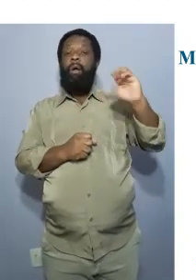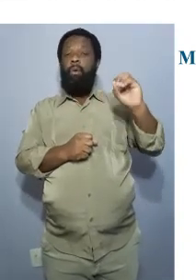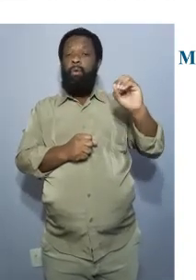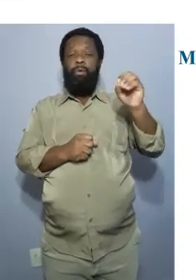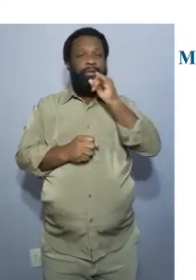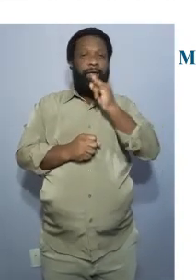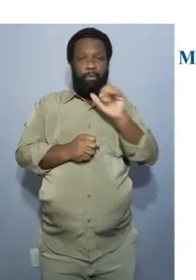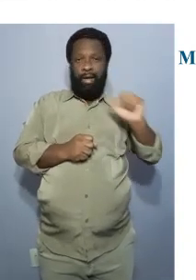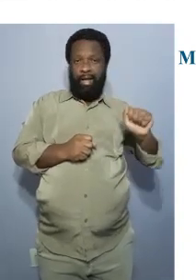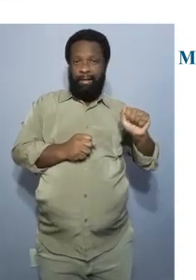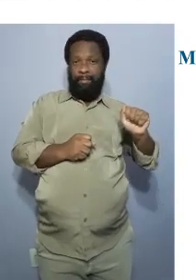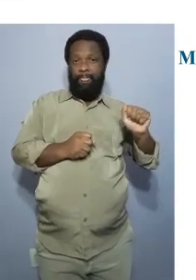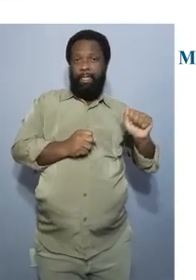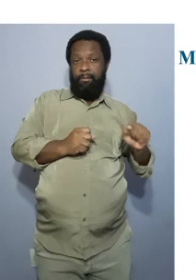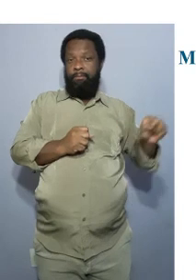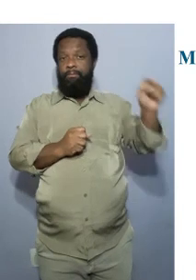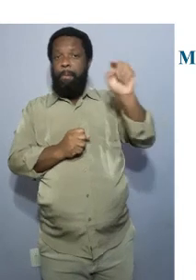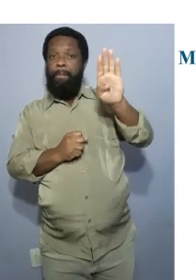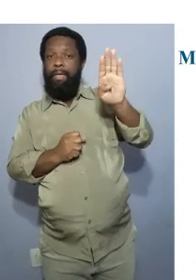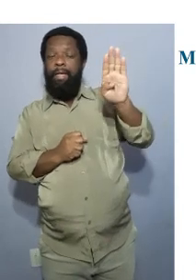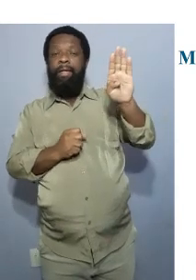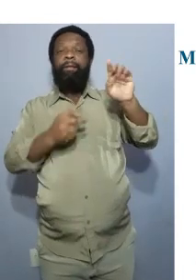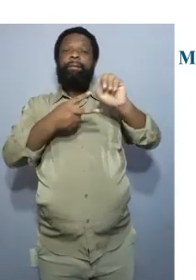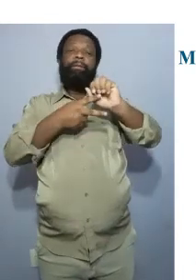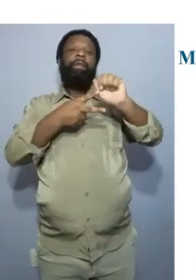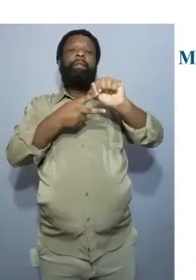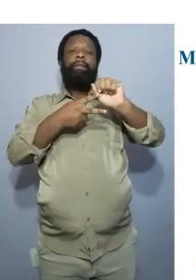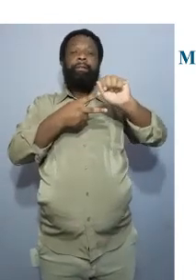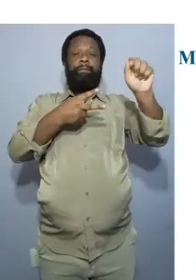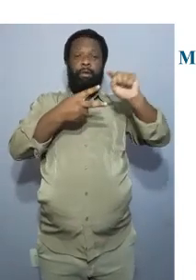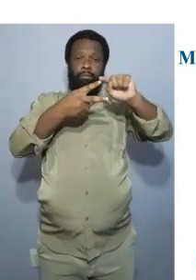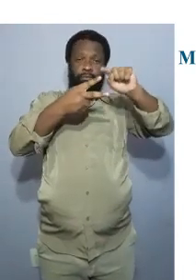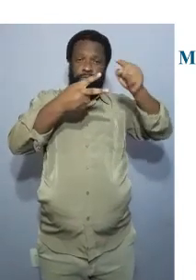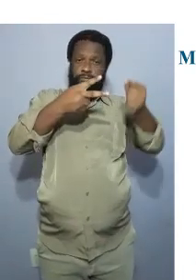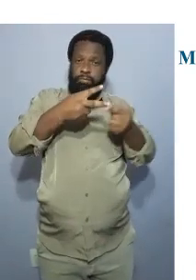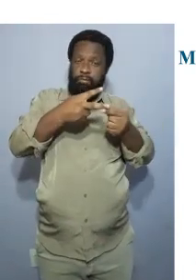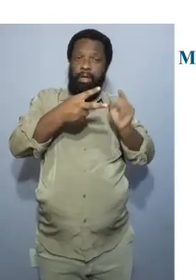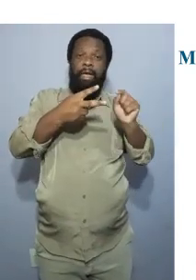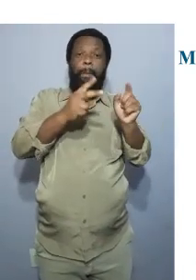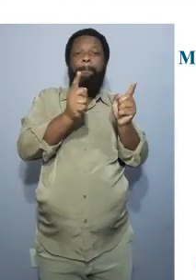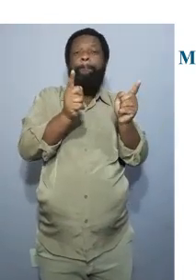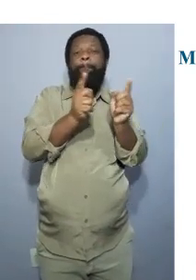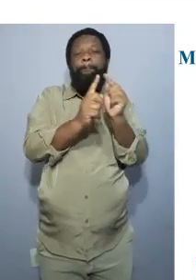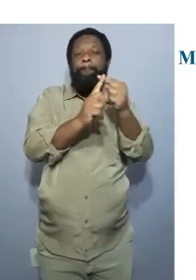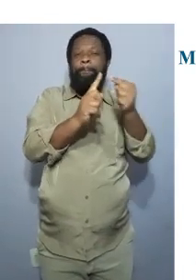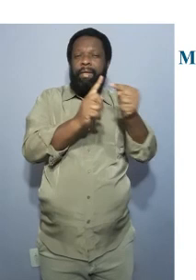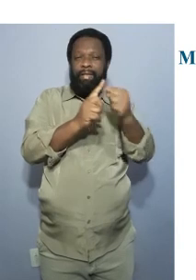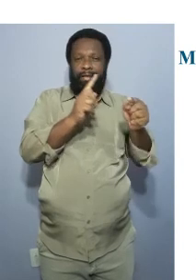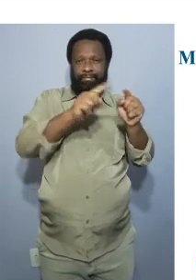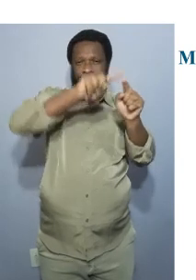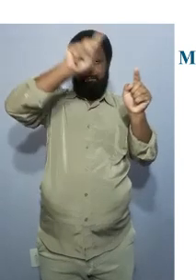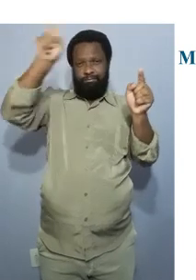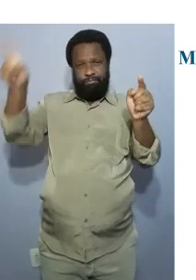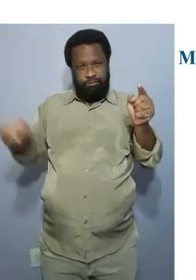Então, o móvel do ponto A que se desloca até o ponto B, ele traça aqui um arco de circunferência, um pedaço dela. Pode